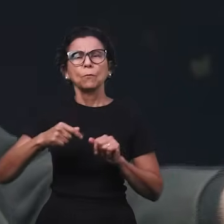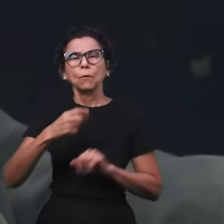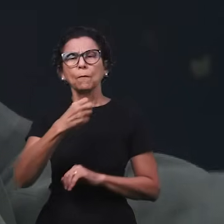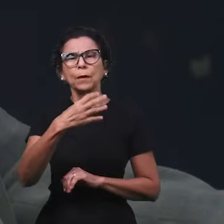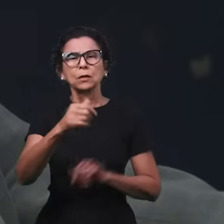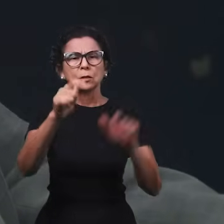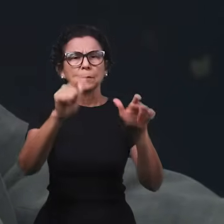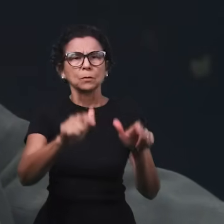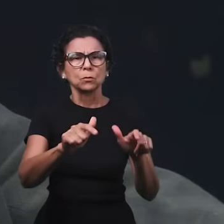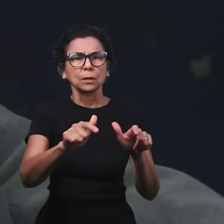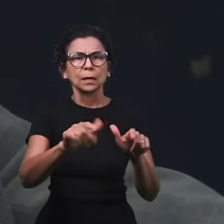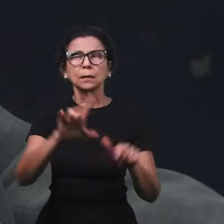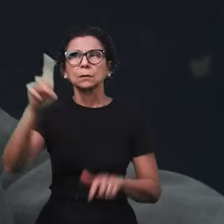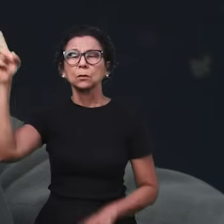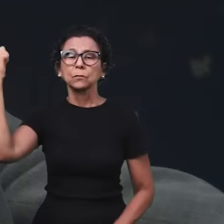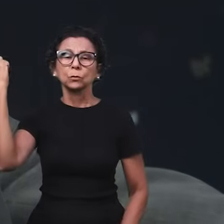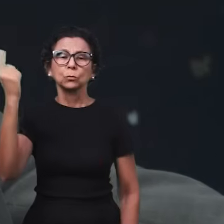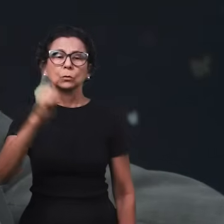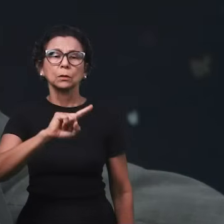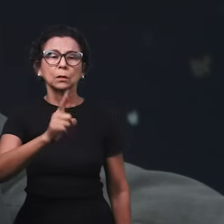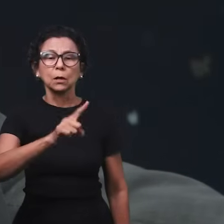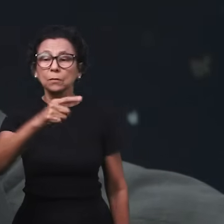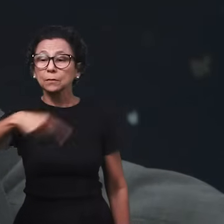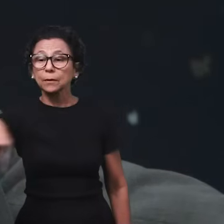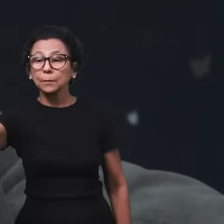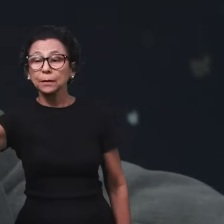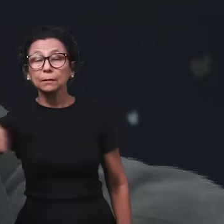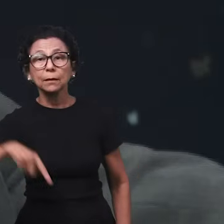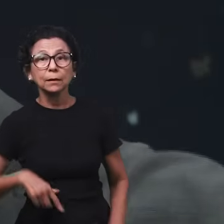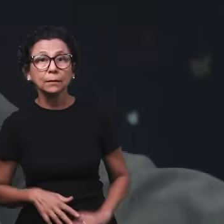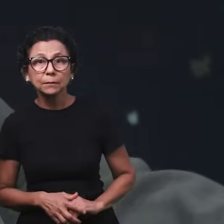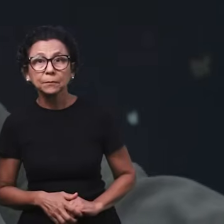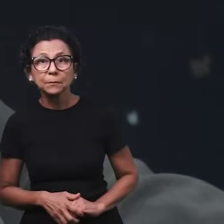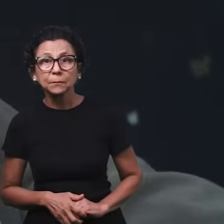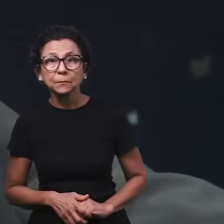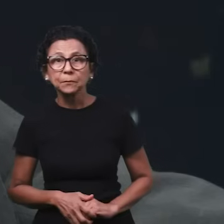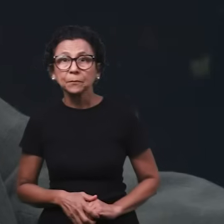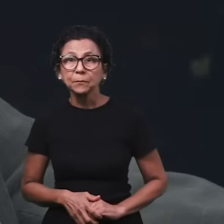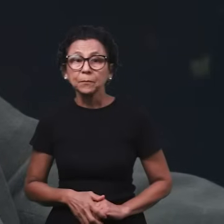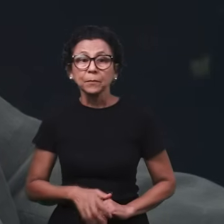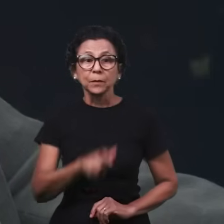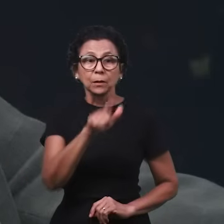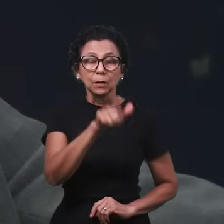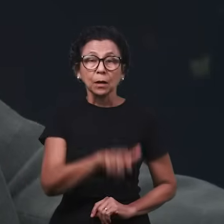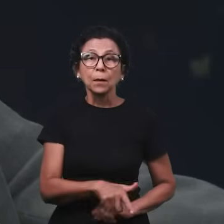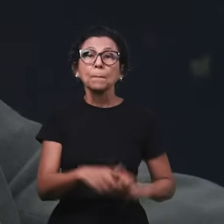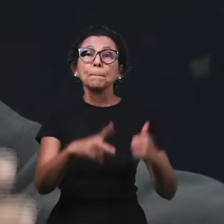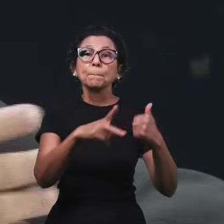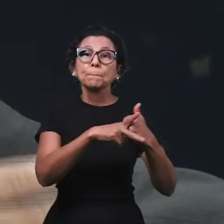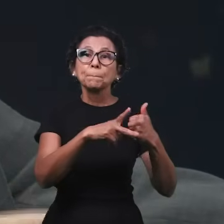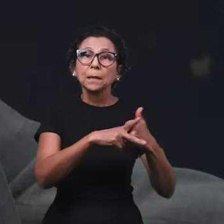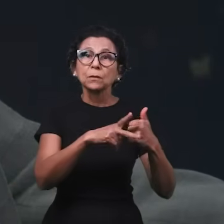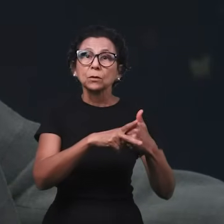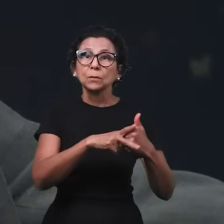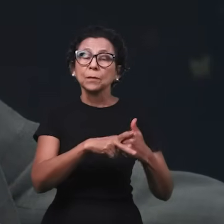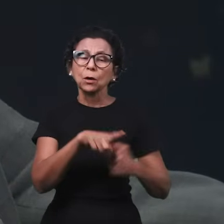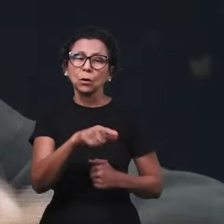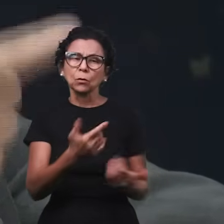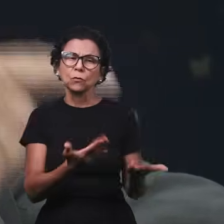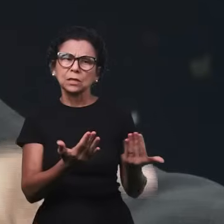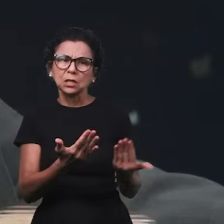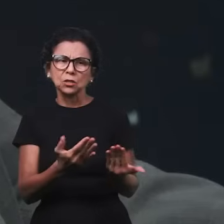Espírito. Pedro viveu isso, olha, Pedro, Jesus falou com ele, Pedro, você era mais moço, você ia para onde você queria. Mas agora que você vai ter a bênção do